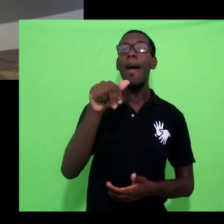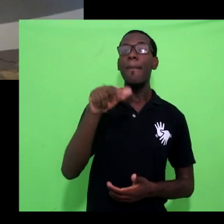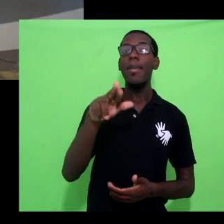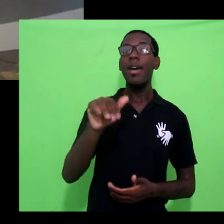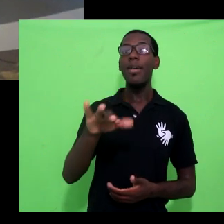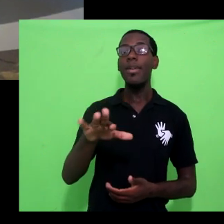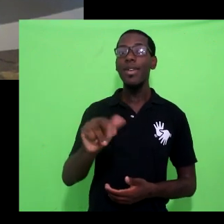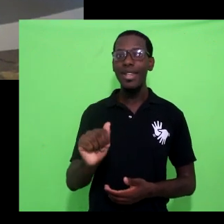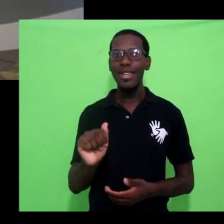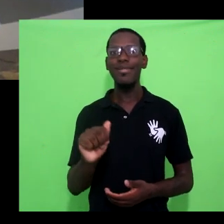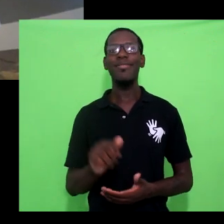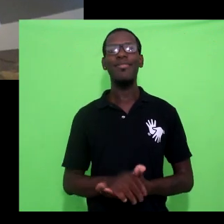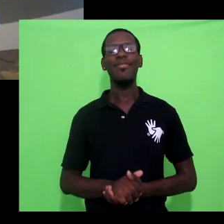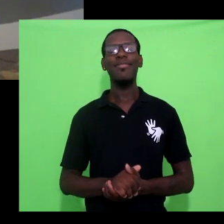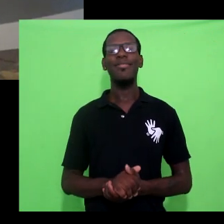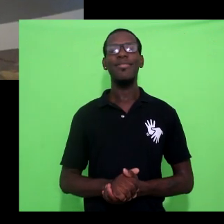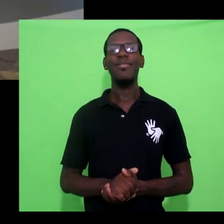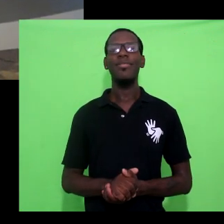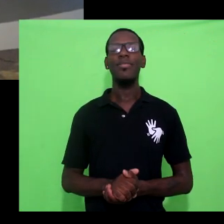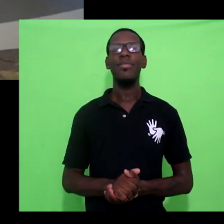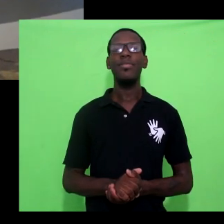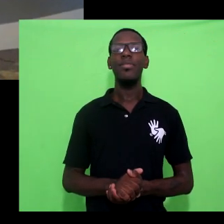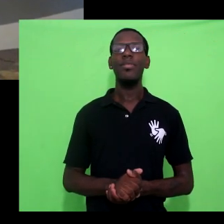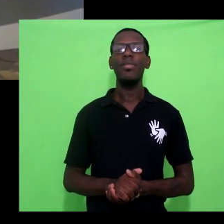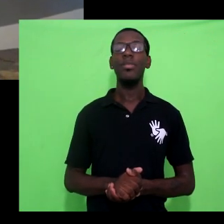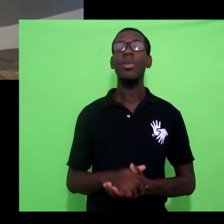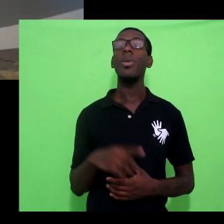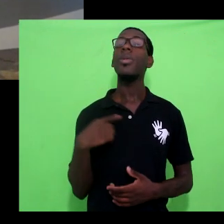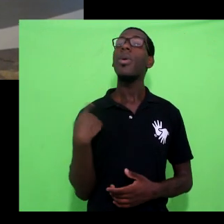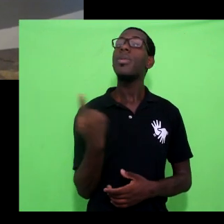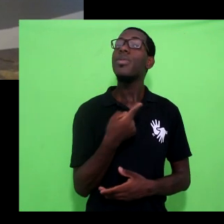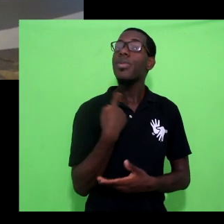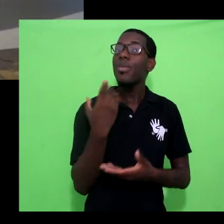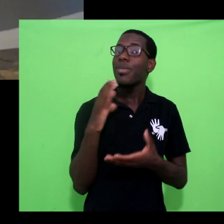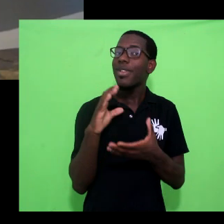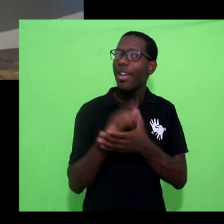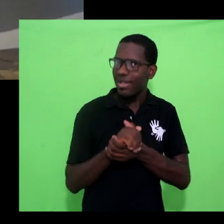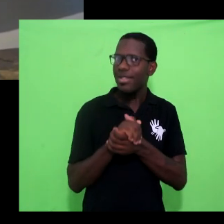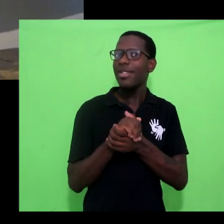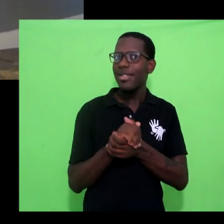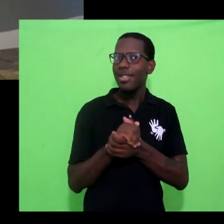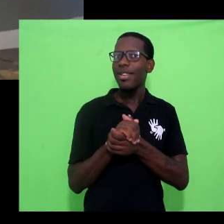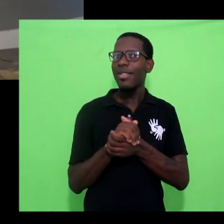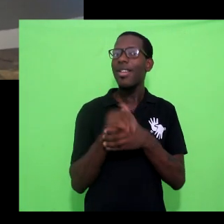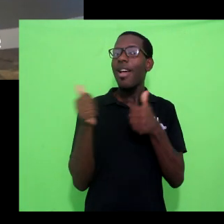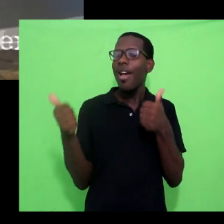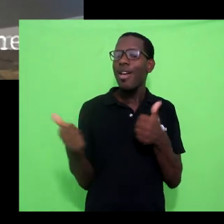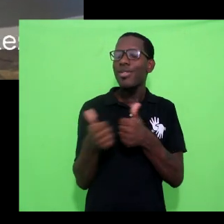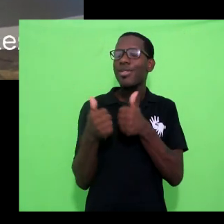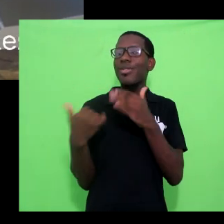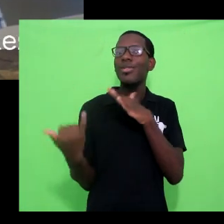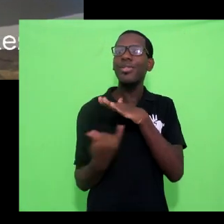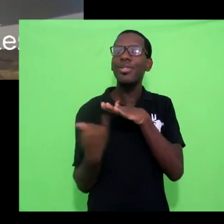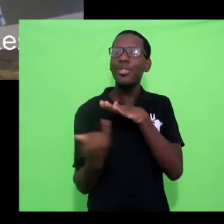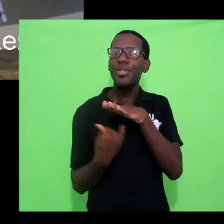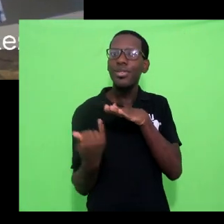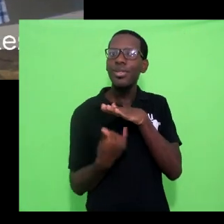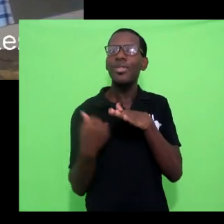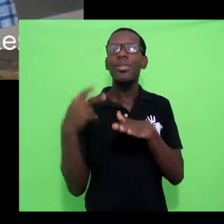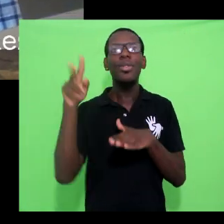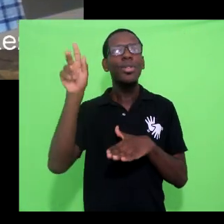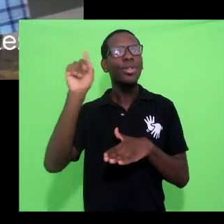Eu sou Eliette Fernandes Ângelo Teles de Menezes. Eu sou Amaury Antônio Teles de Menezes.